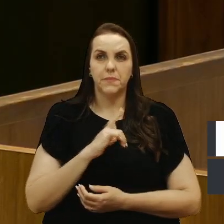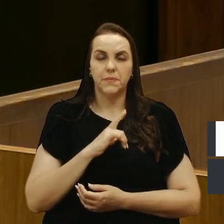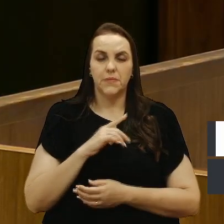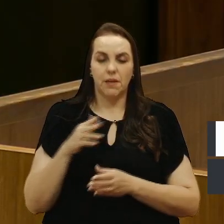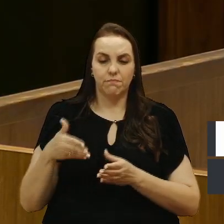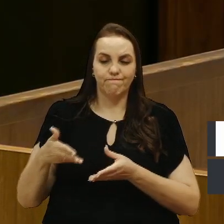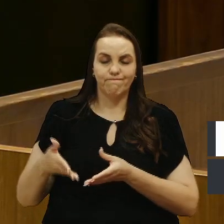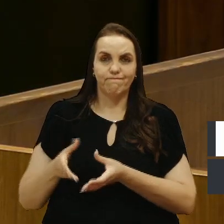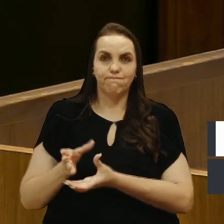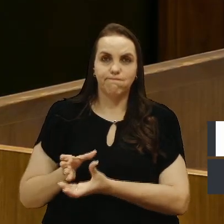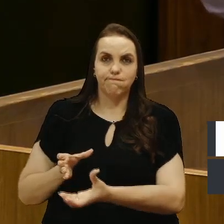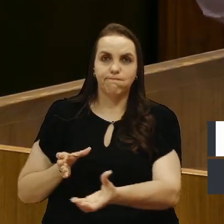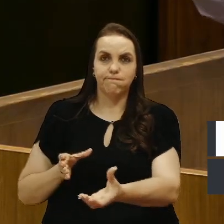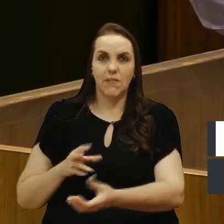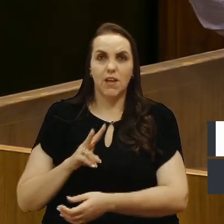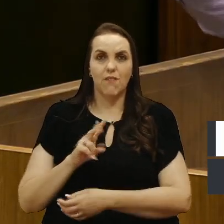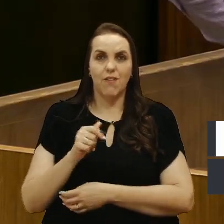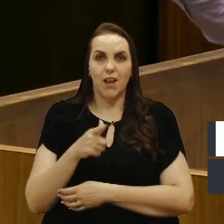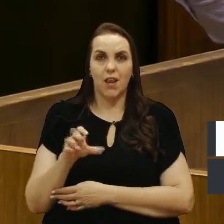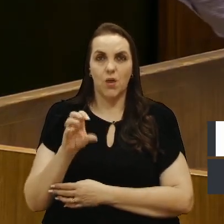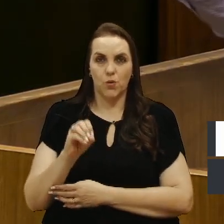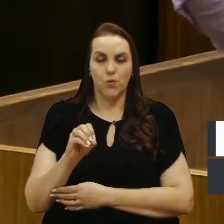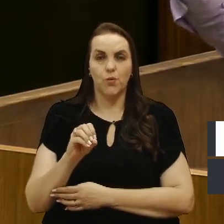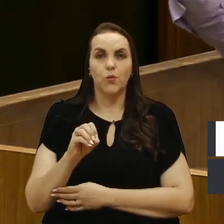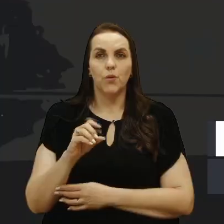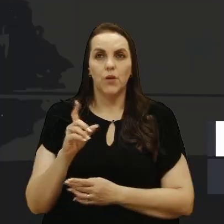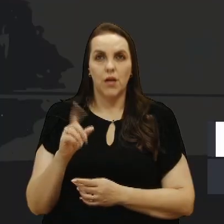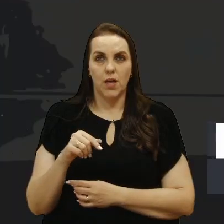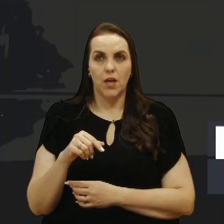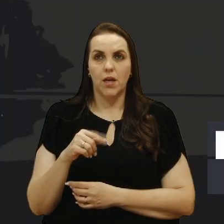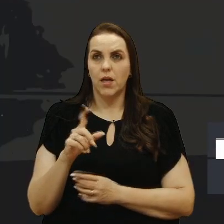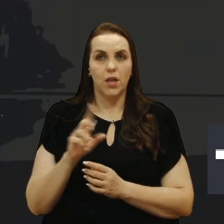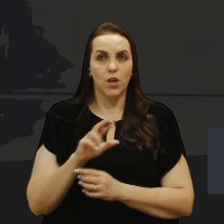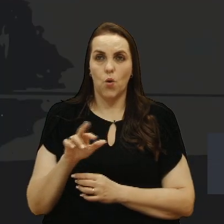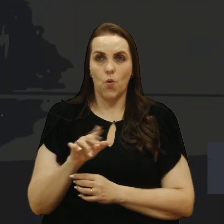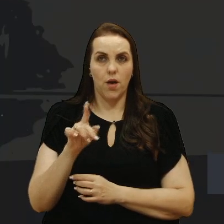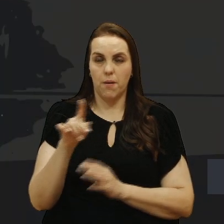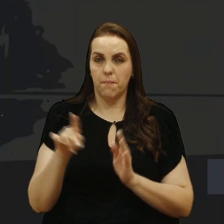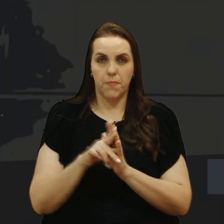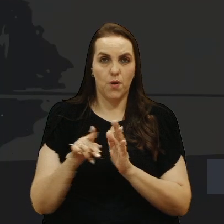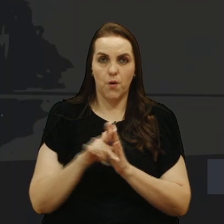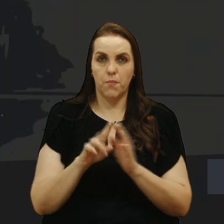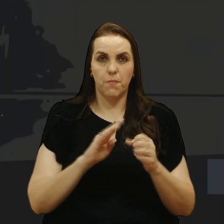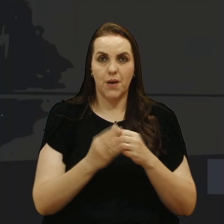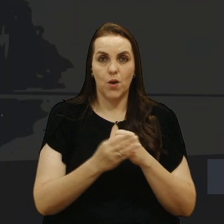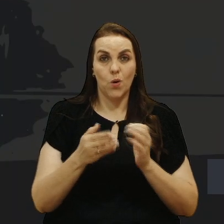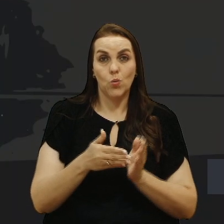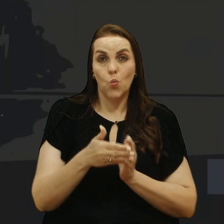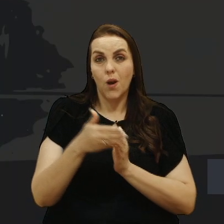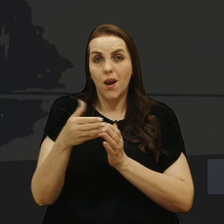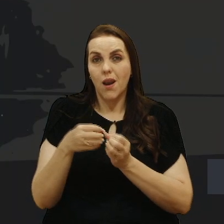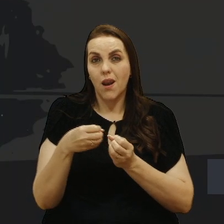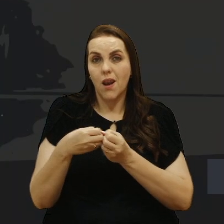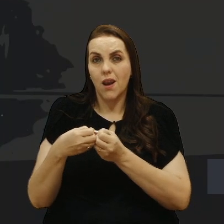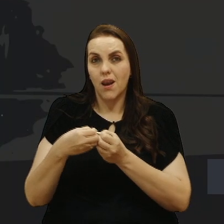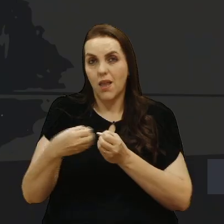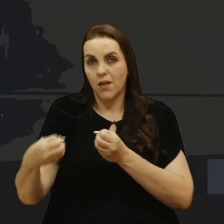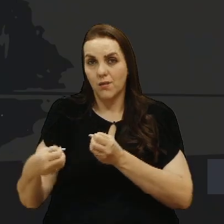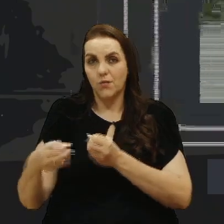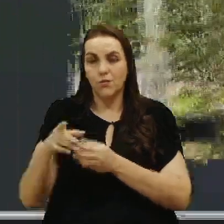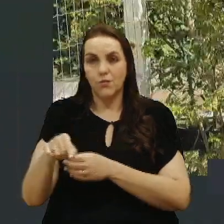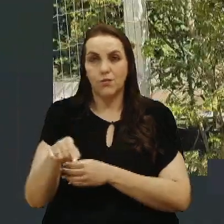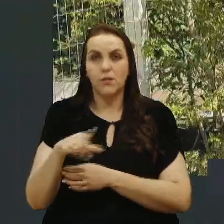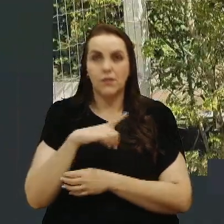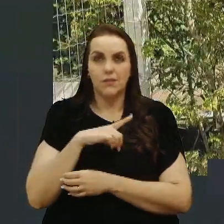lá. Não, esse valão aí não é no Monte Carmelo, é um pouco para frente, em outro bairro vizinho ali, do ladinho. Vocês podem ver a situação